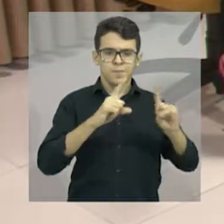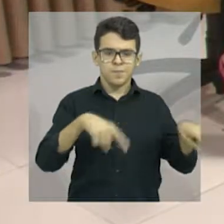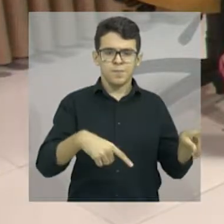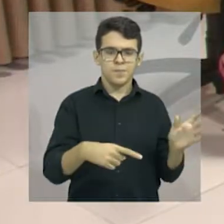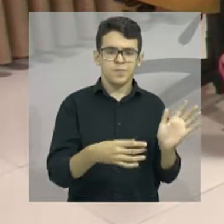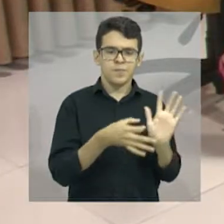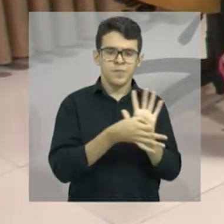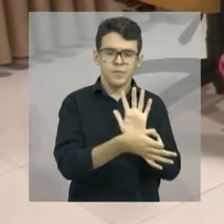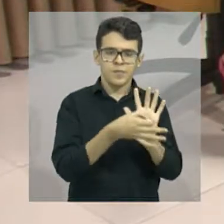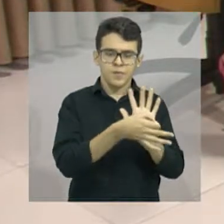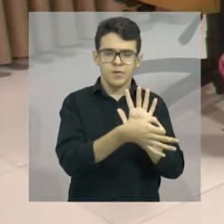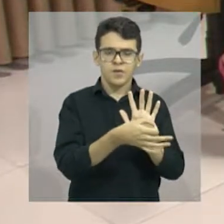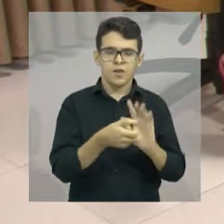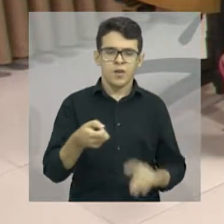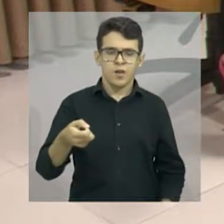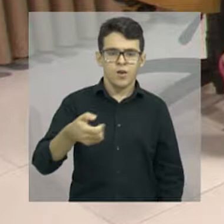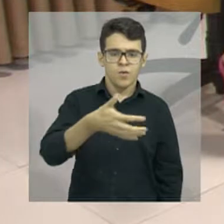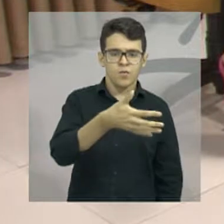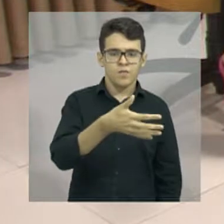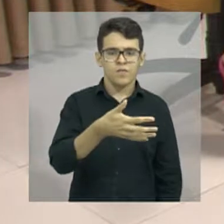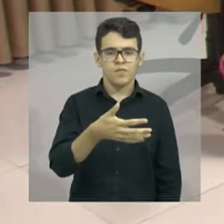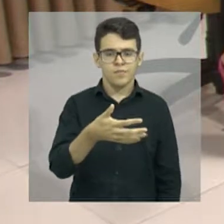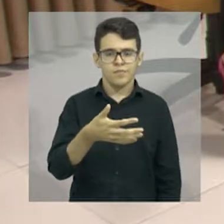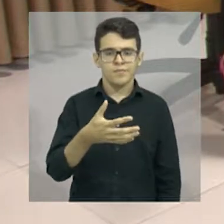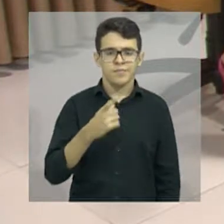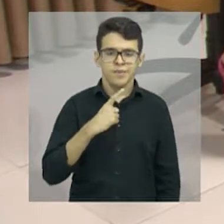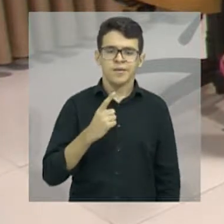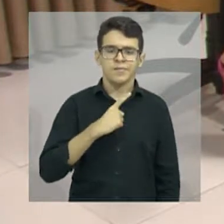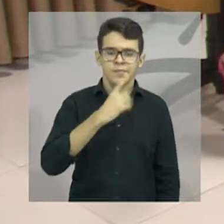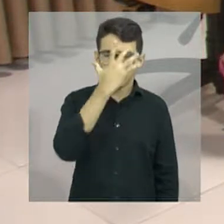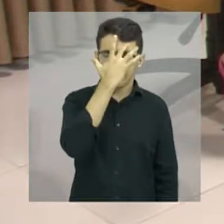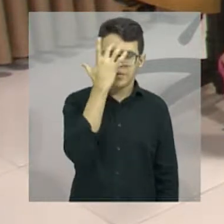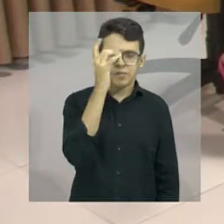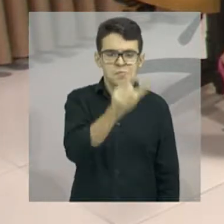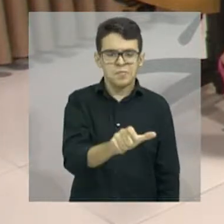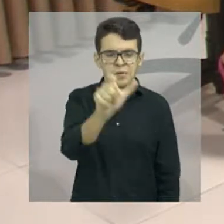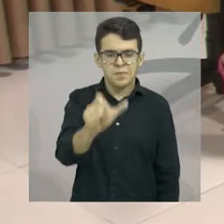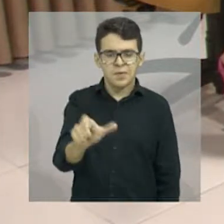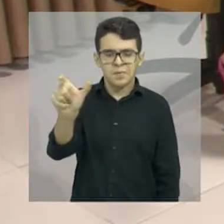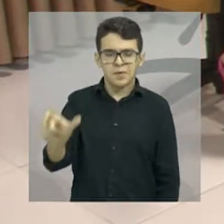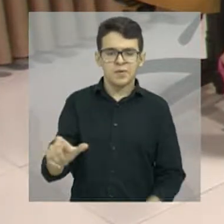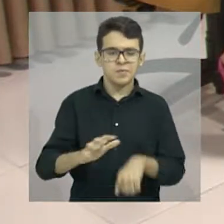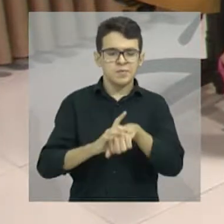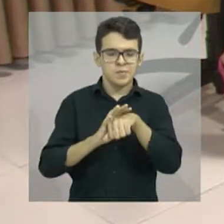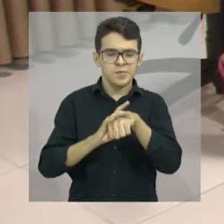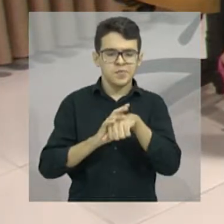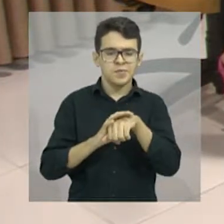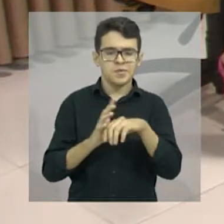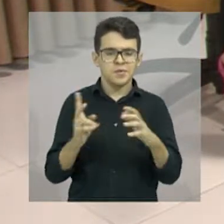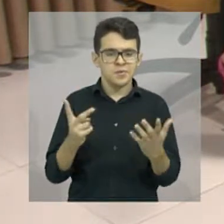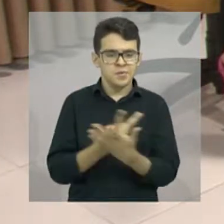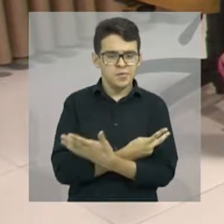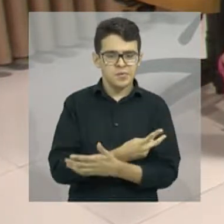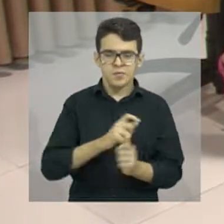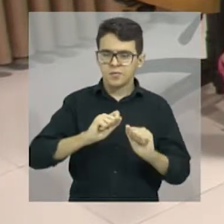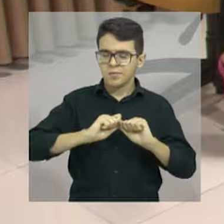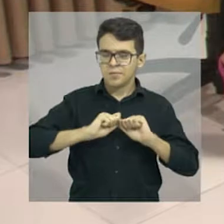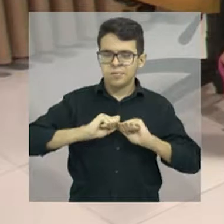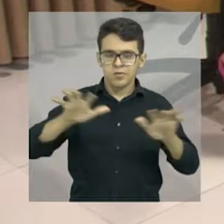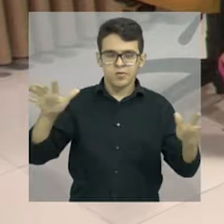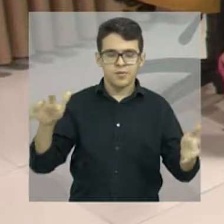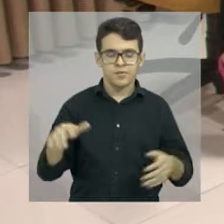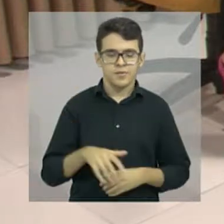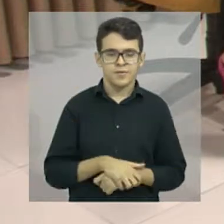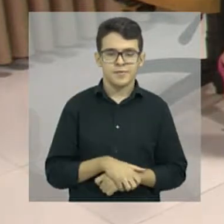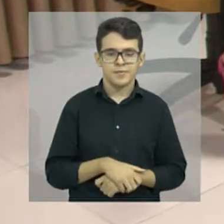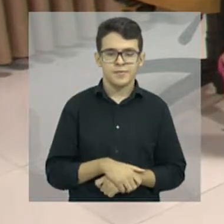Essa turbulência de uma vez só, as pessoas foram conhecendo em conjunto, né, a questão da doença e com uma rápida